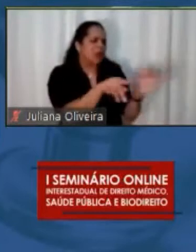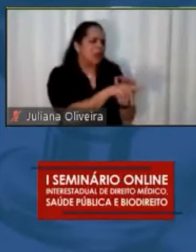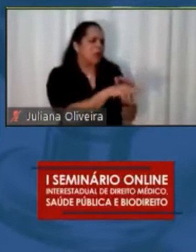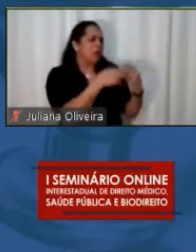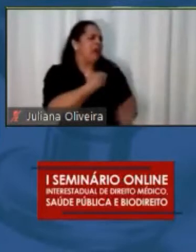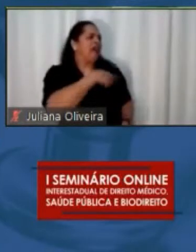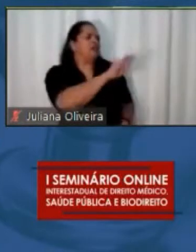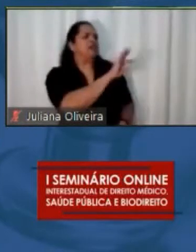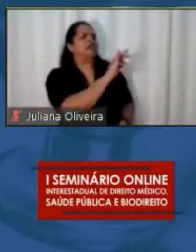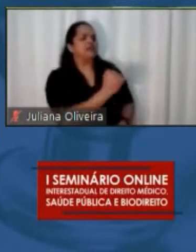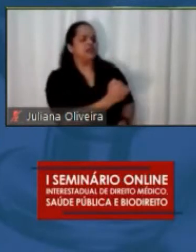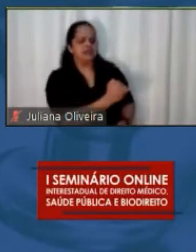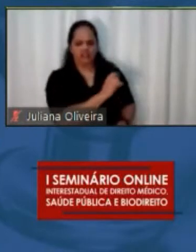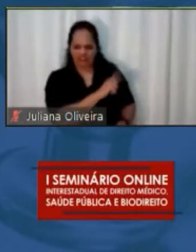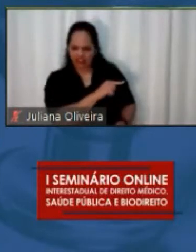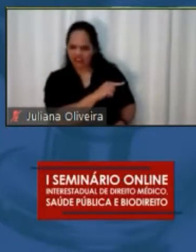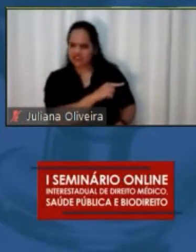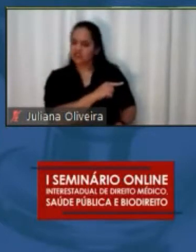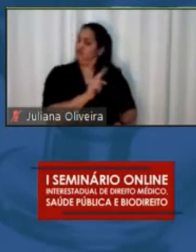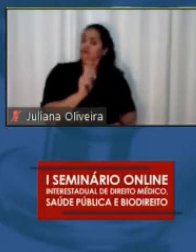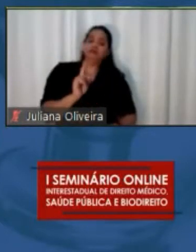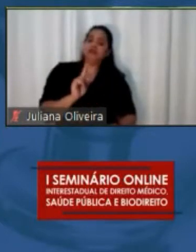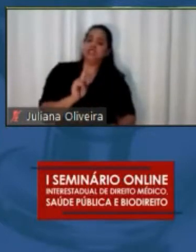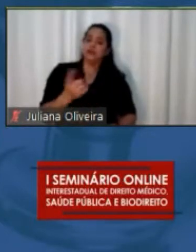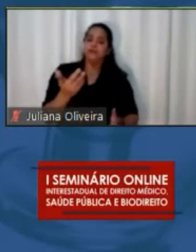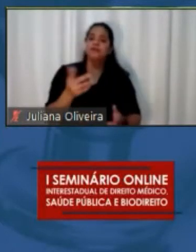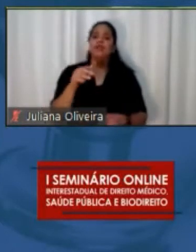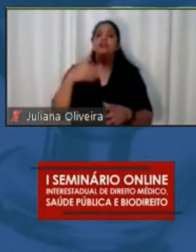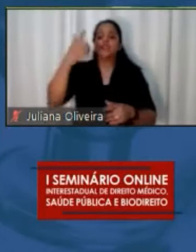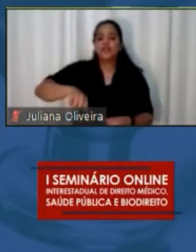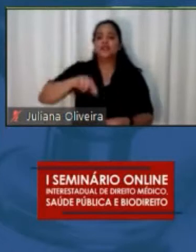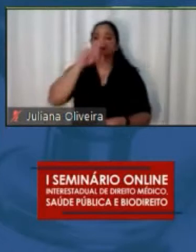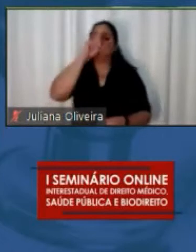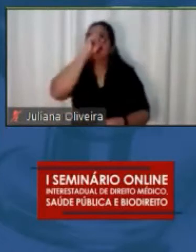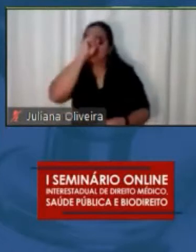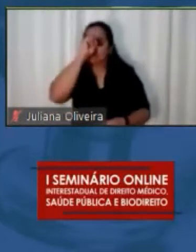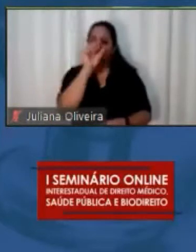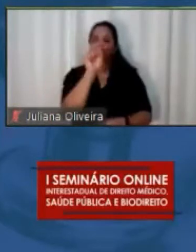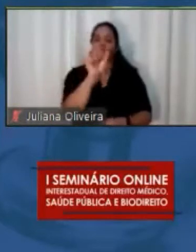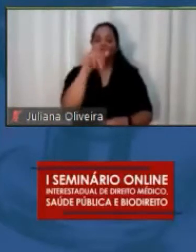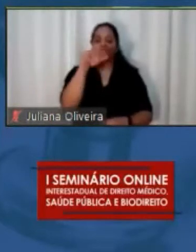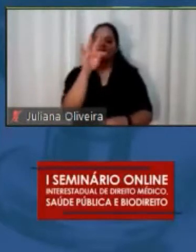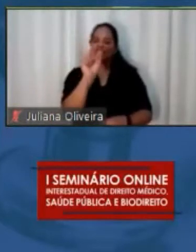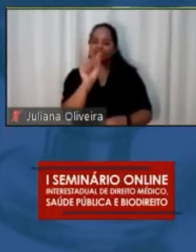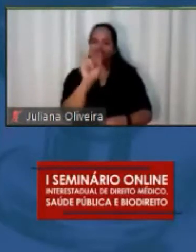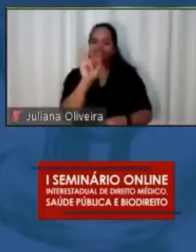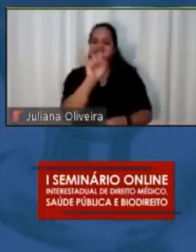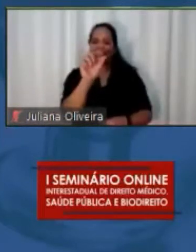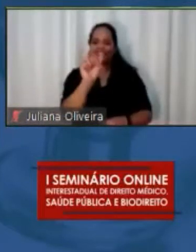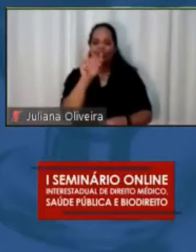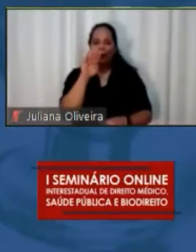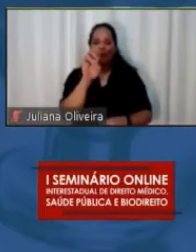Nós temos no Hospital Santa Isabel a satisfação de saber que essas técnicas são utilizadas indistintamente para